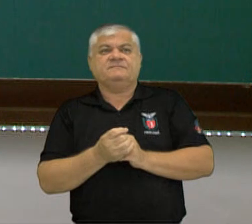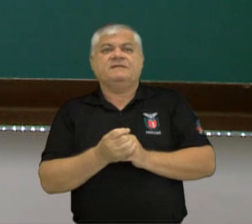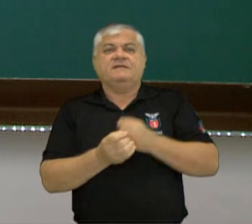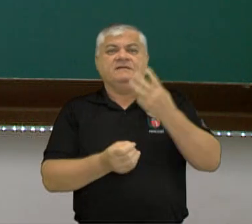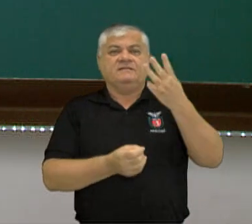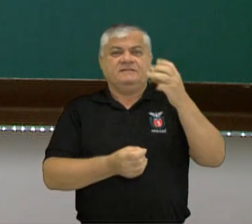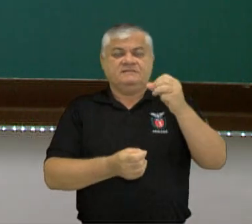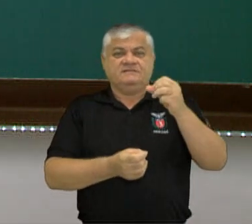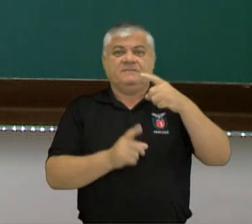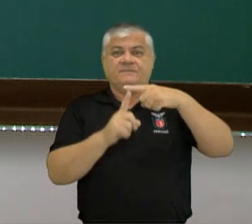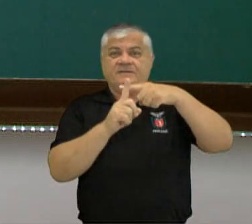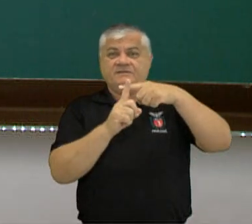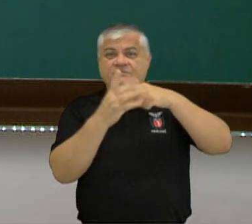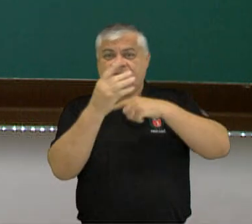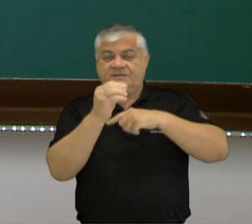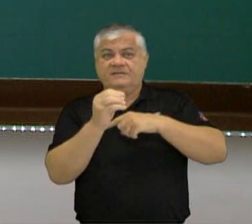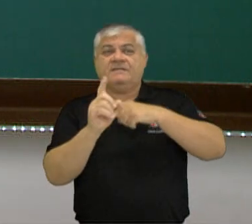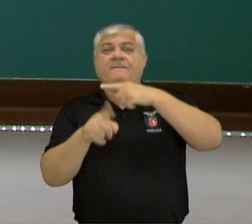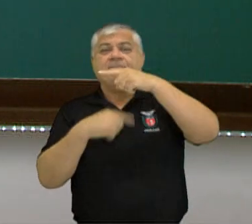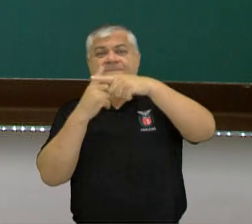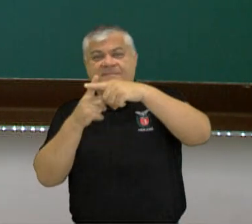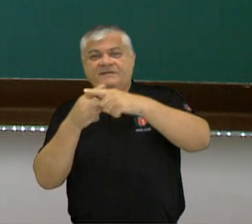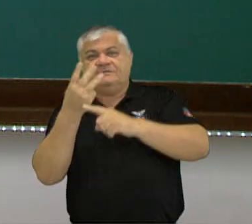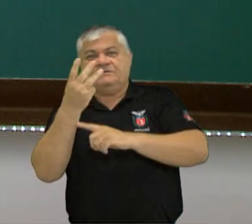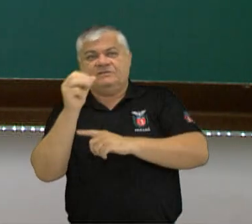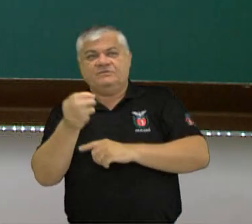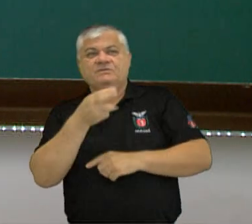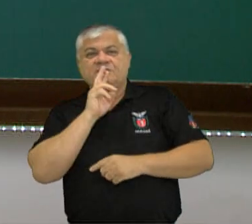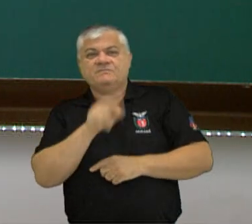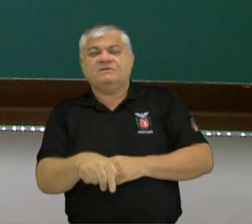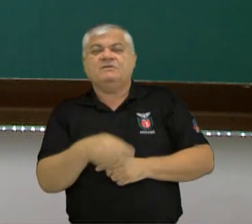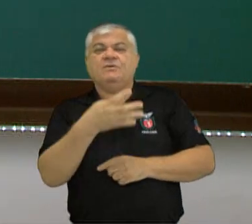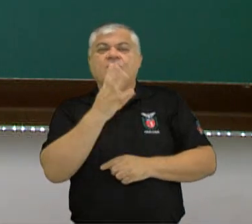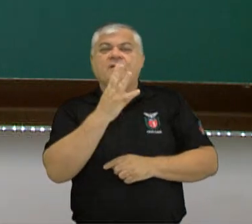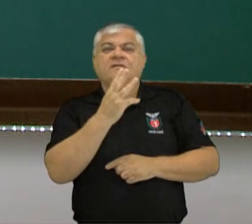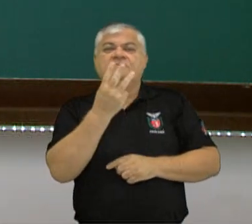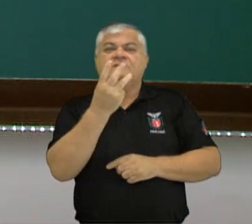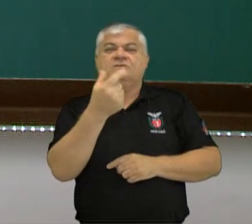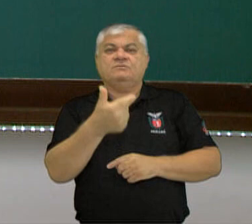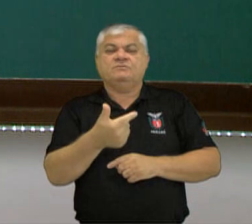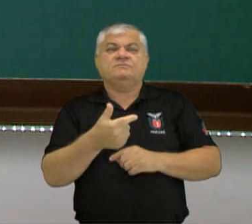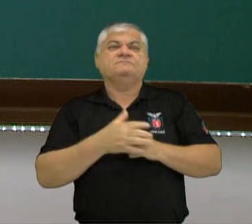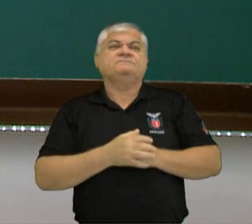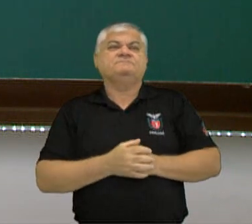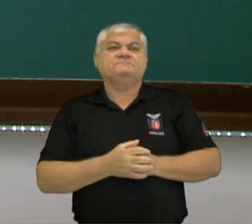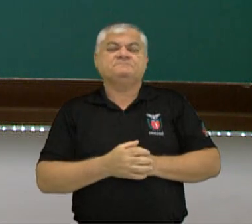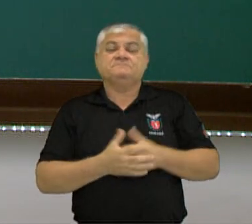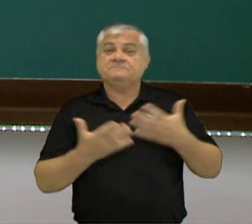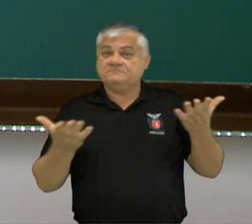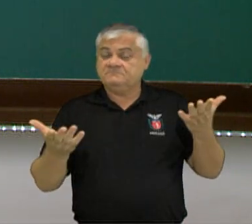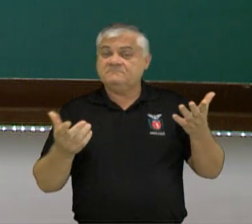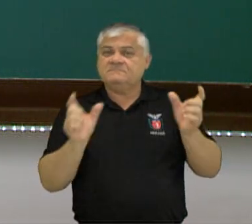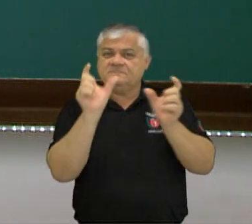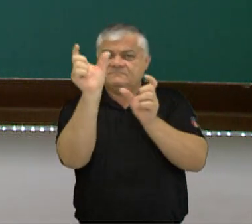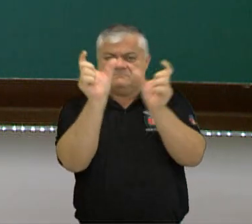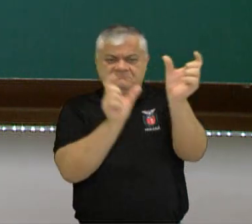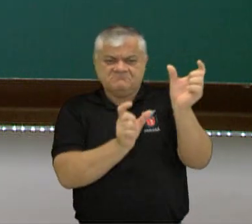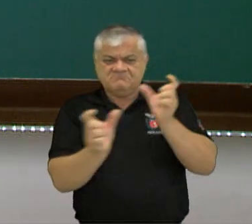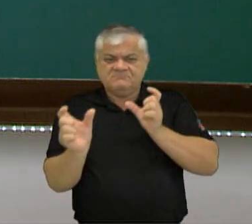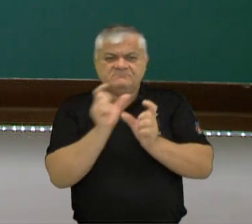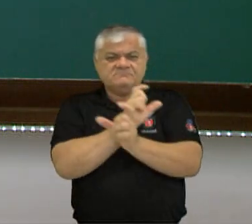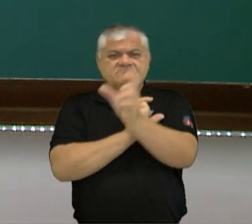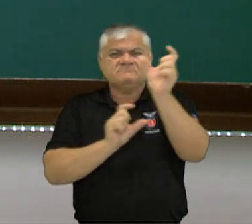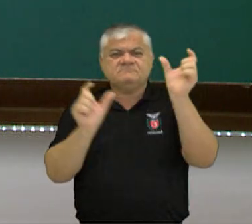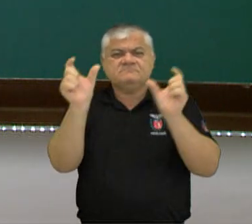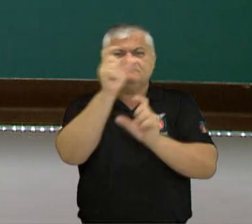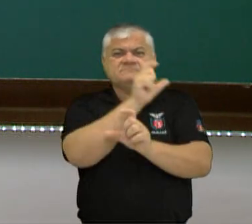40 dá 400, com mais 32, então 432. Então, veja, a gente usou as propriedades, para conseguir